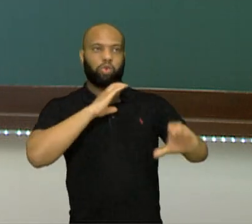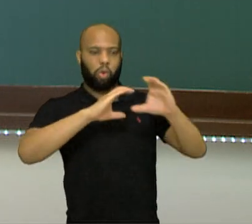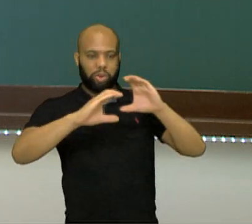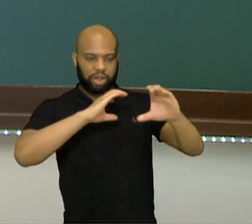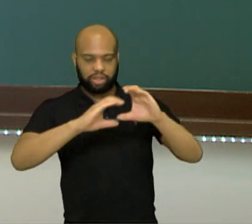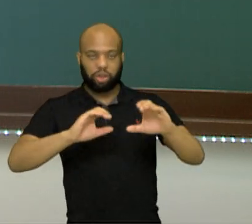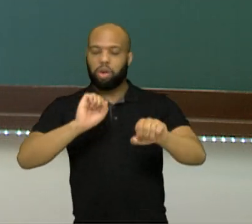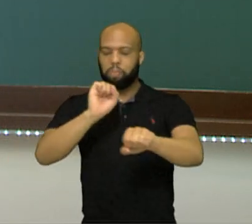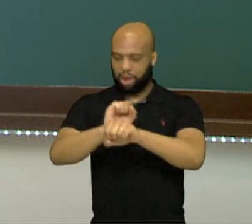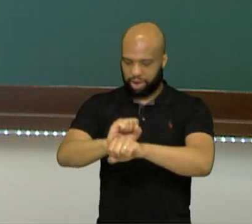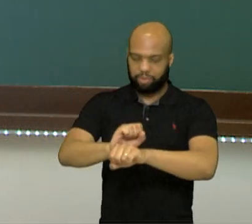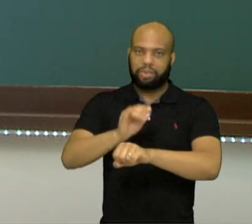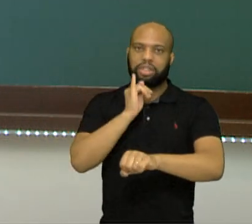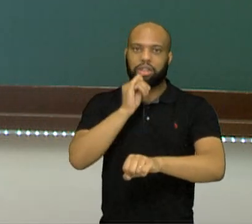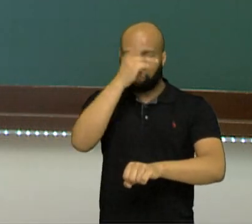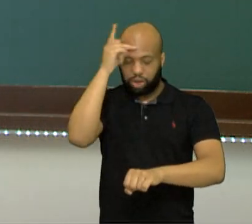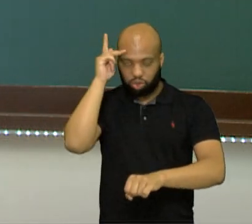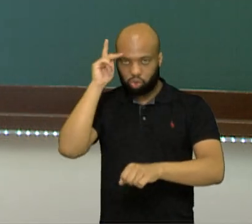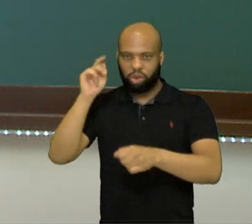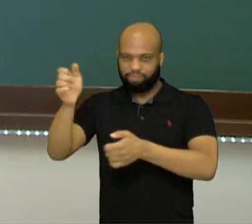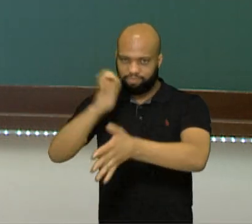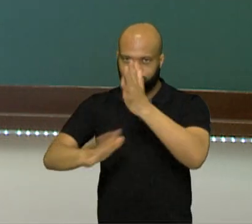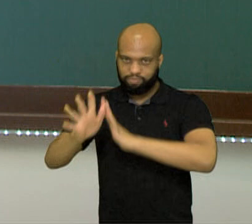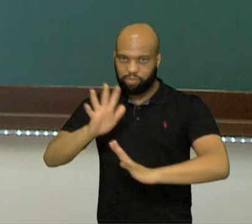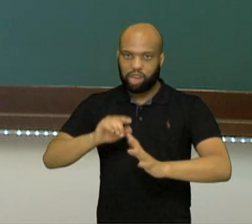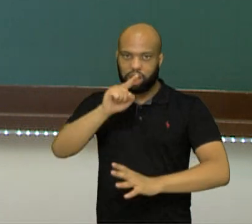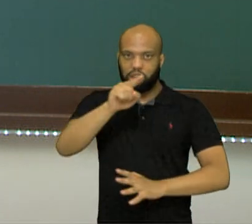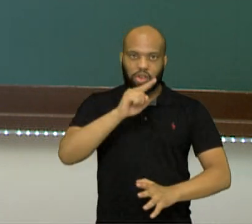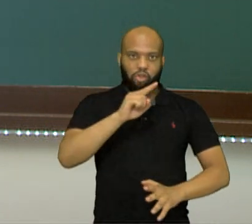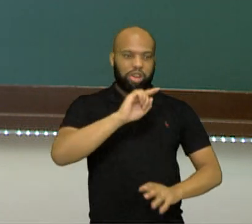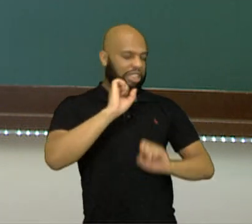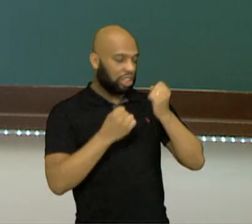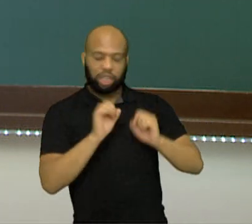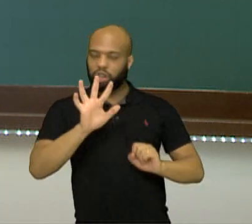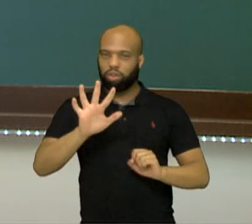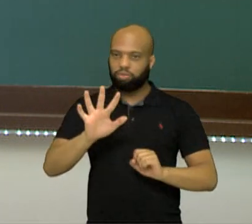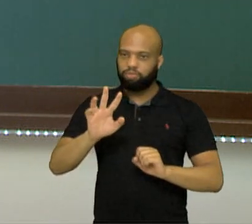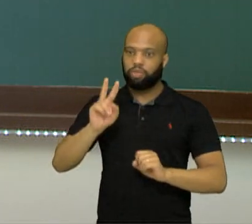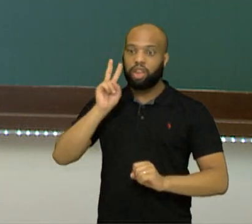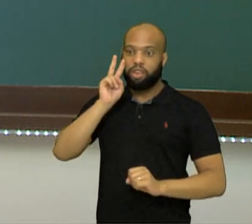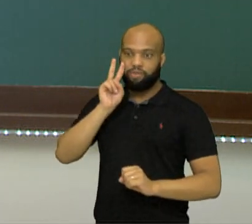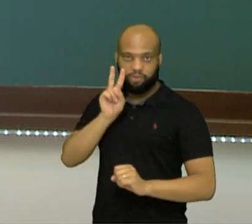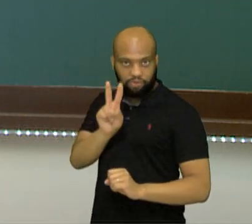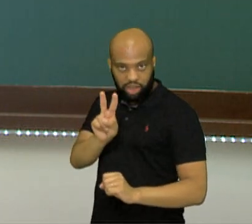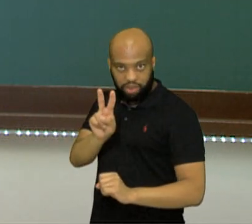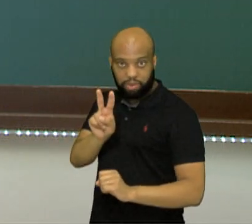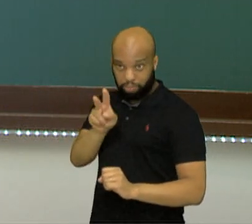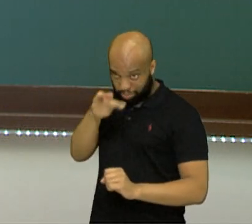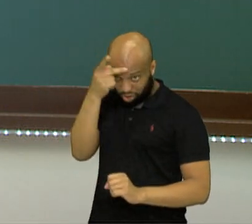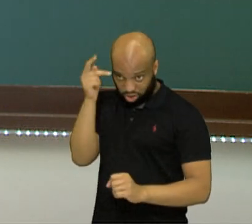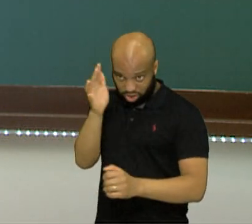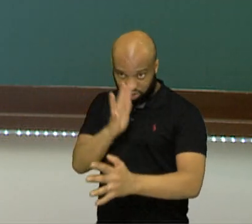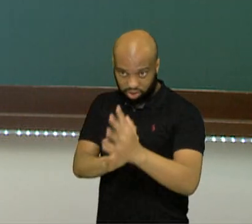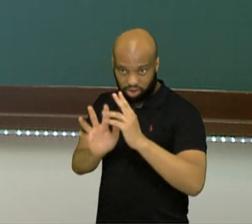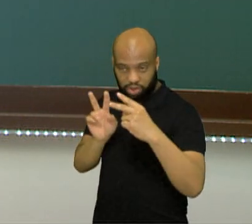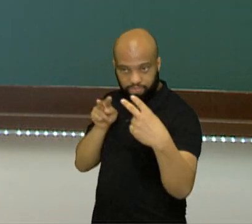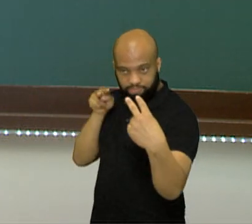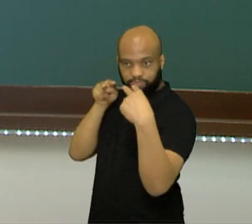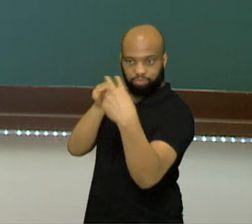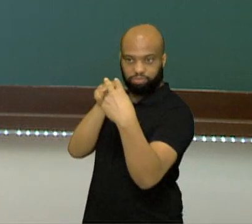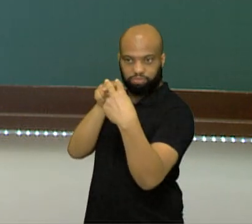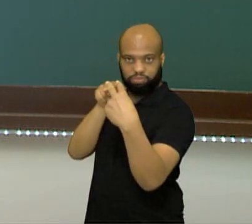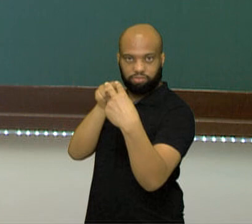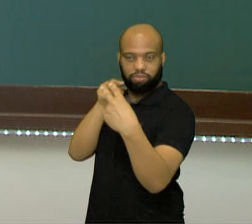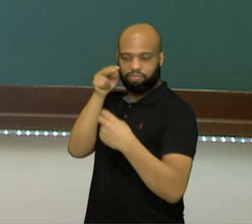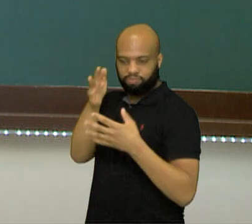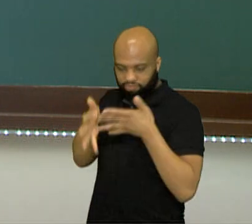pare o que está a fazer. Pare, sossegue e mantenha o contato visual com o seu interlocutor. Esteja